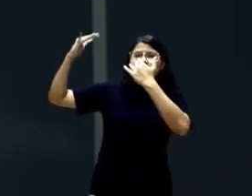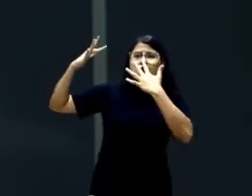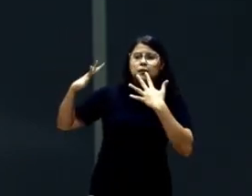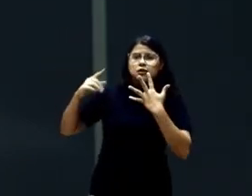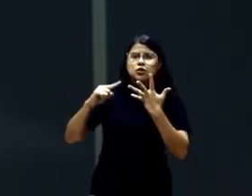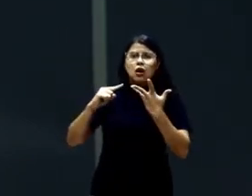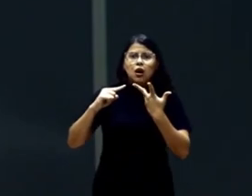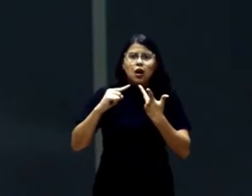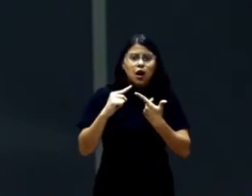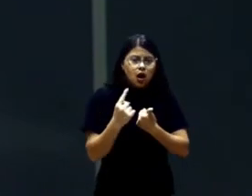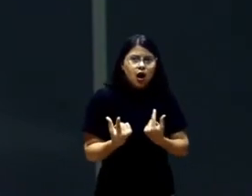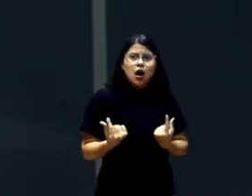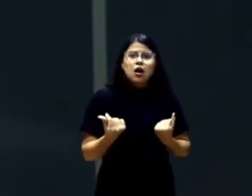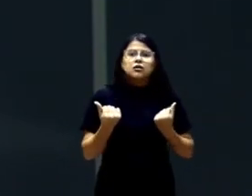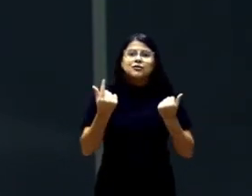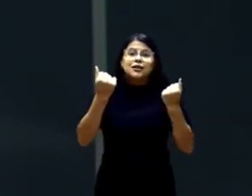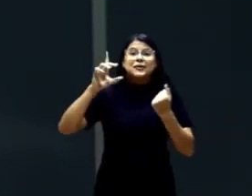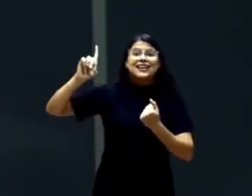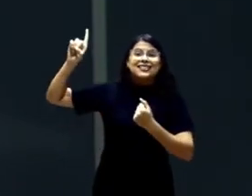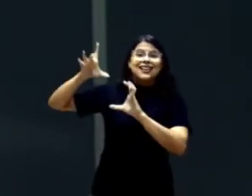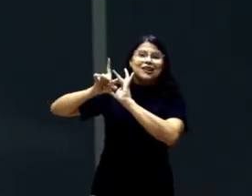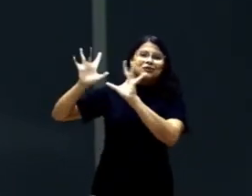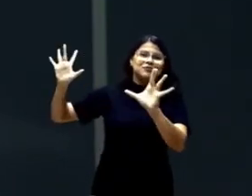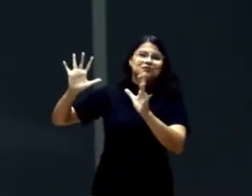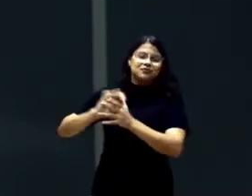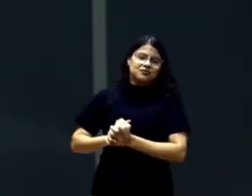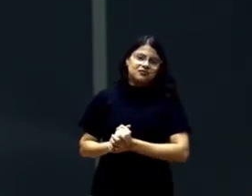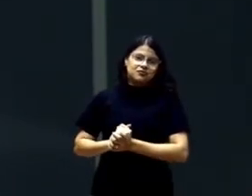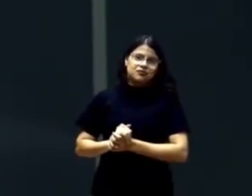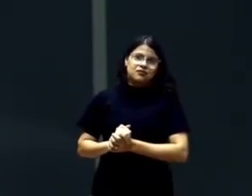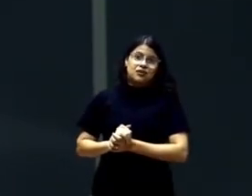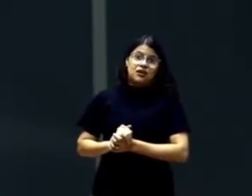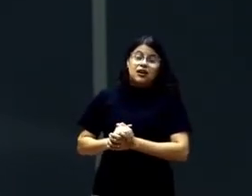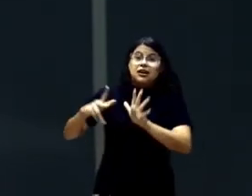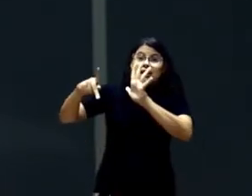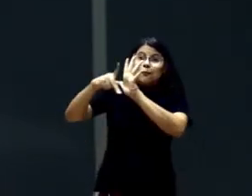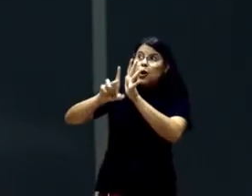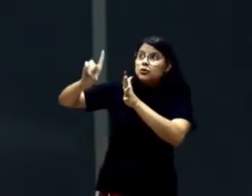privilégio de poder estar cuidando daquilo que é dEle.